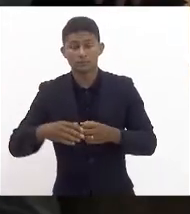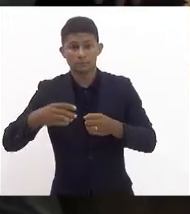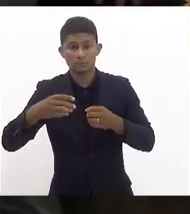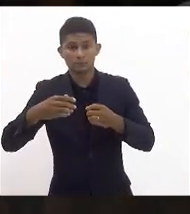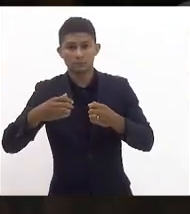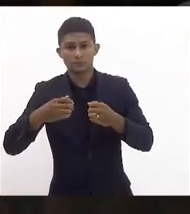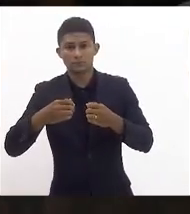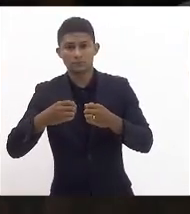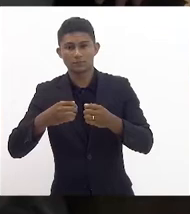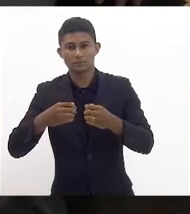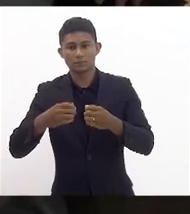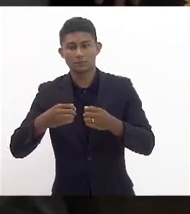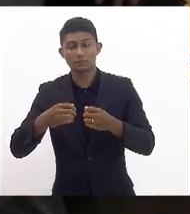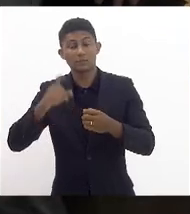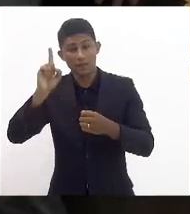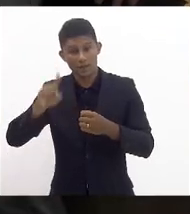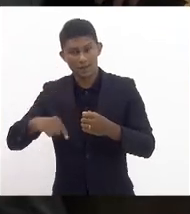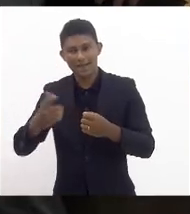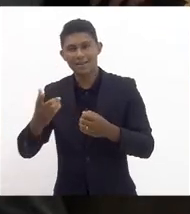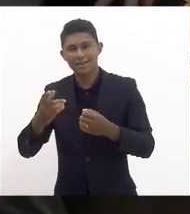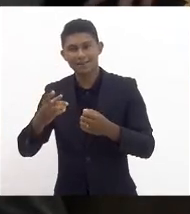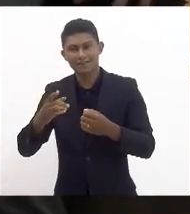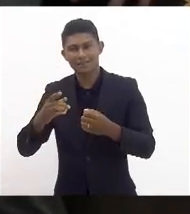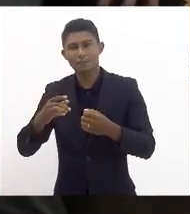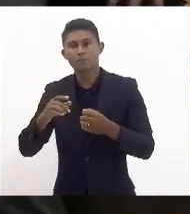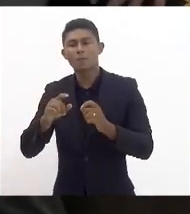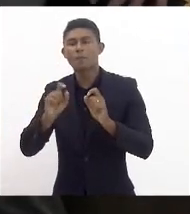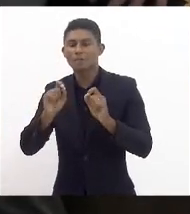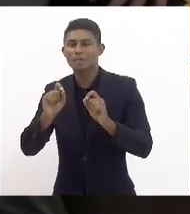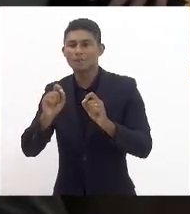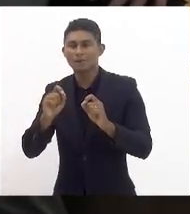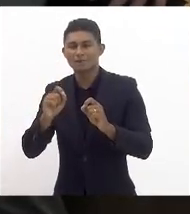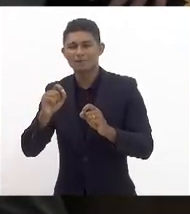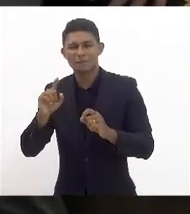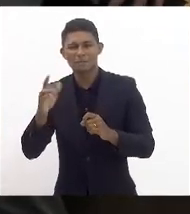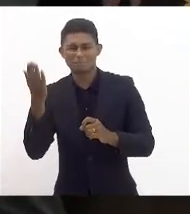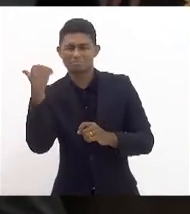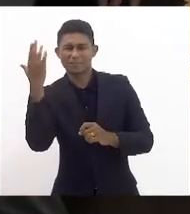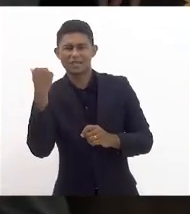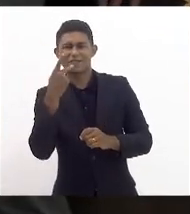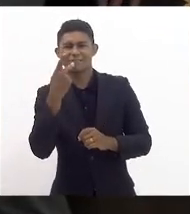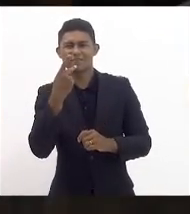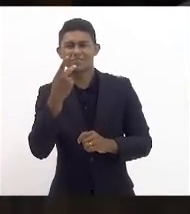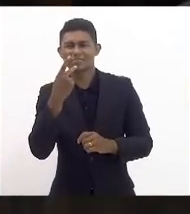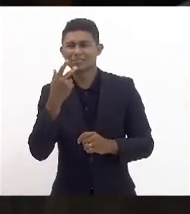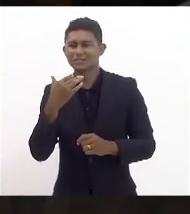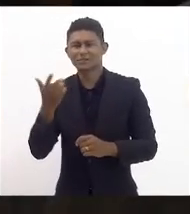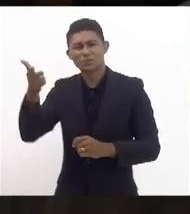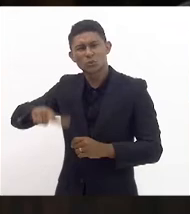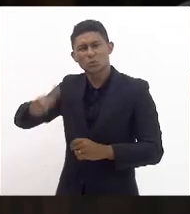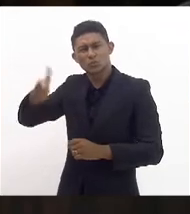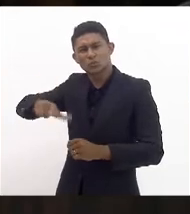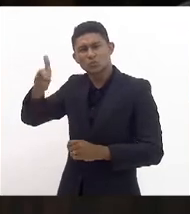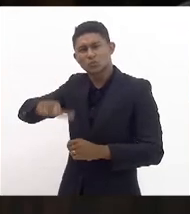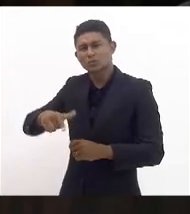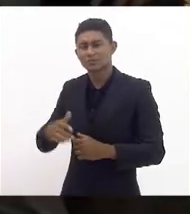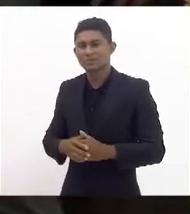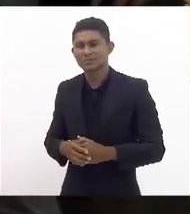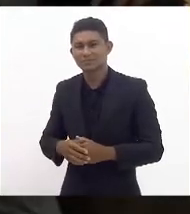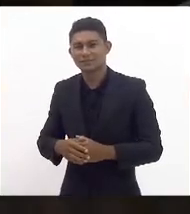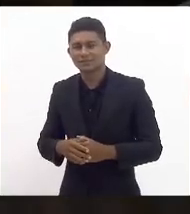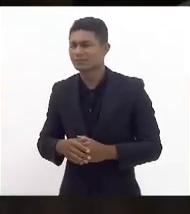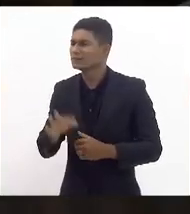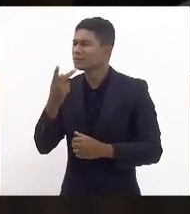Cebolas. Aonde? Distrito. Ah, tá certo. Distrito, da outra vez eu fui falar, deixa eu falar que Cebolas ia emancipar. Você falou distrito, agora. Distrito.